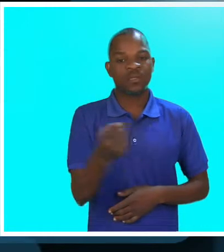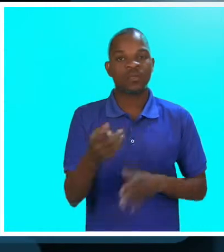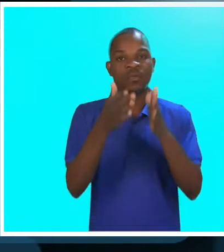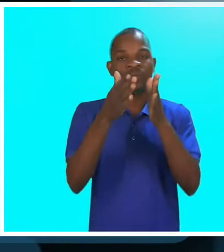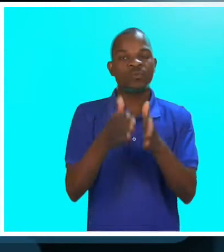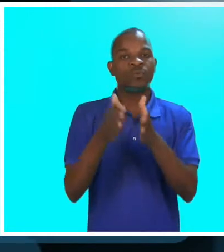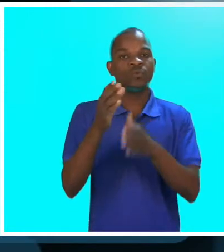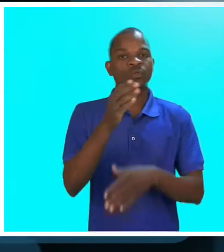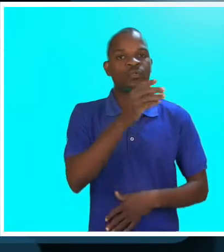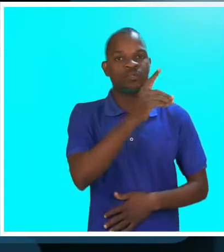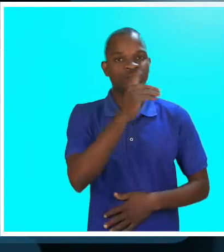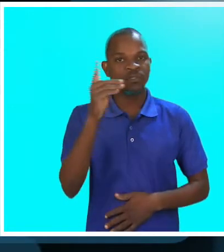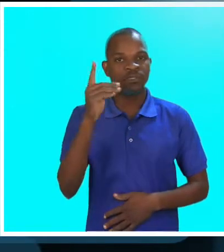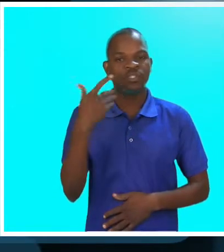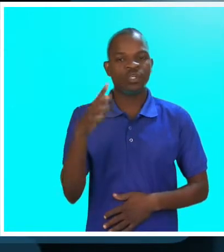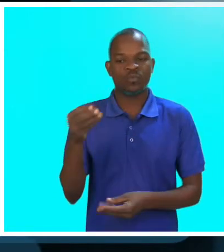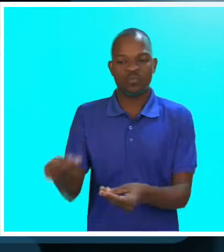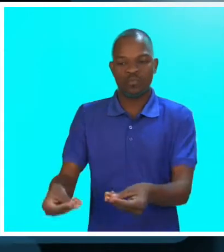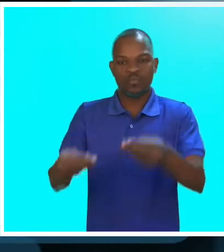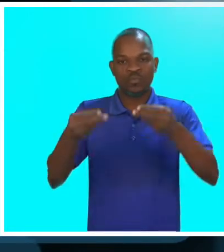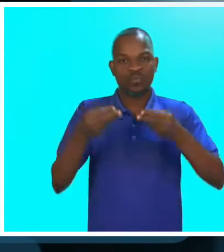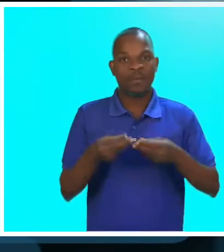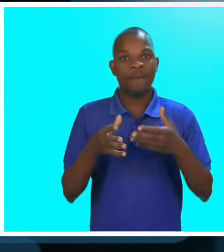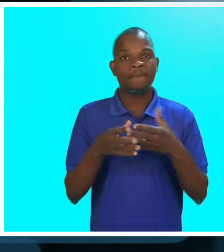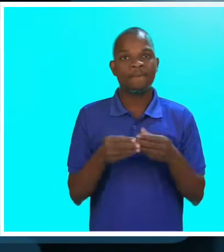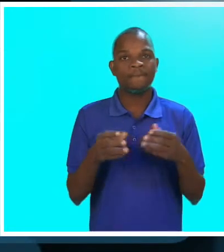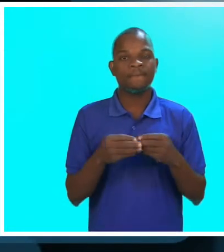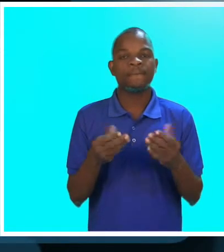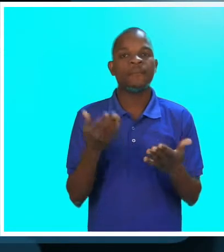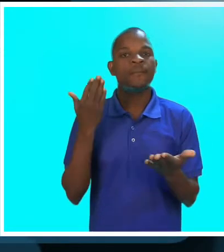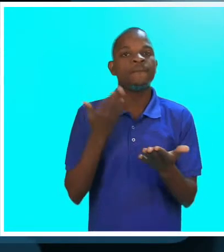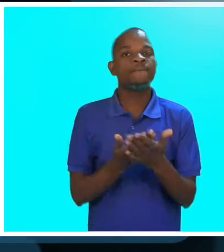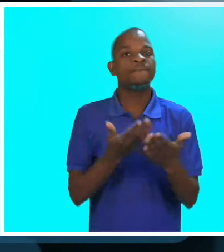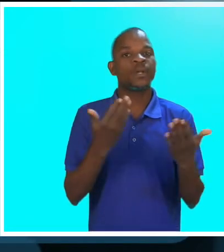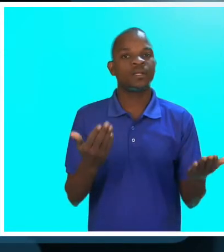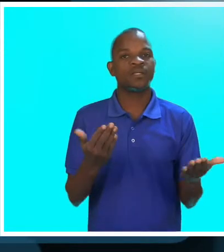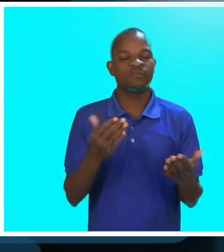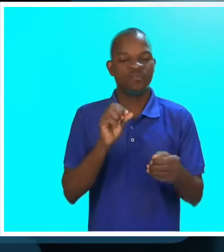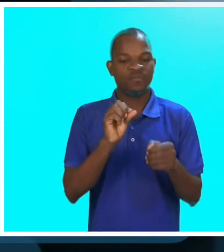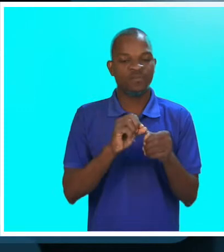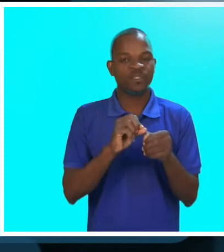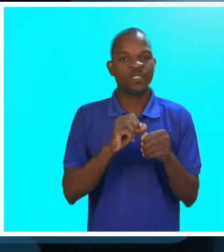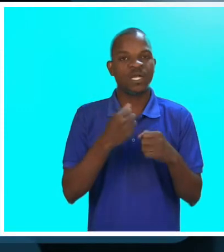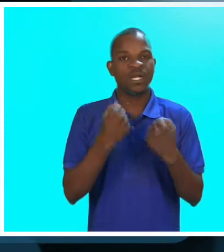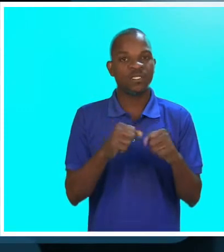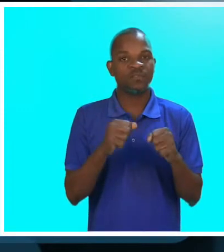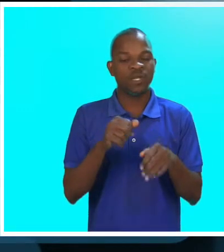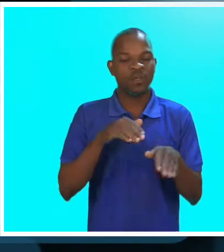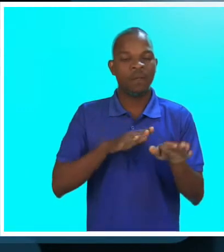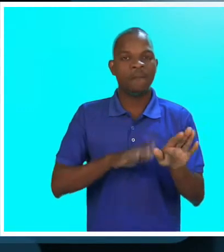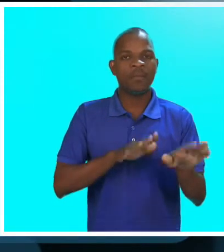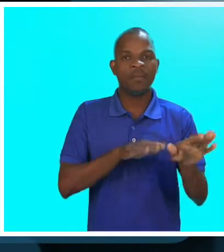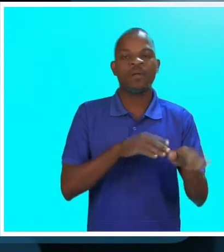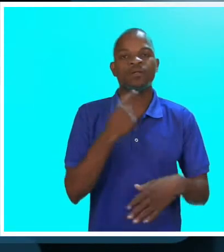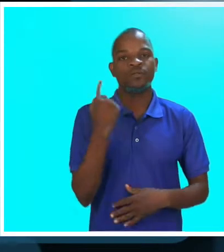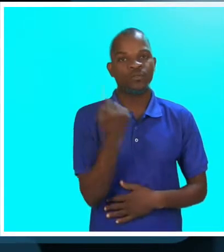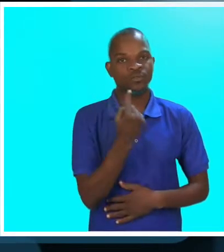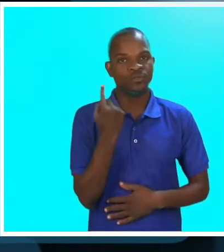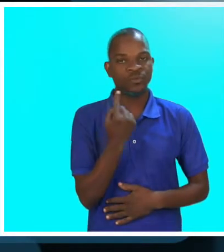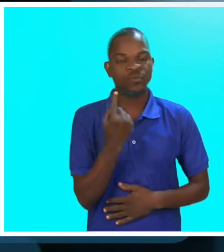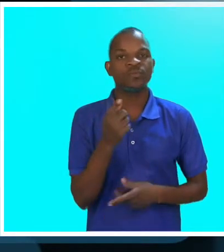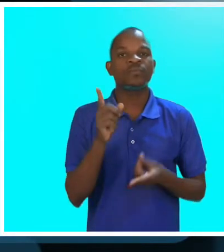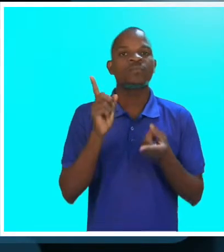jovens com deficiência acabaram se beneficiando de equipe e pra desenvolver atividades de corte